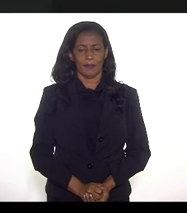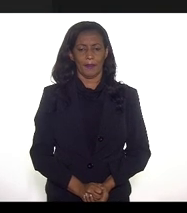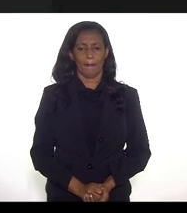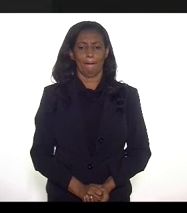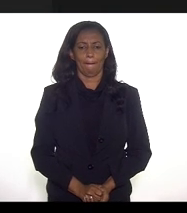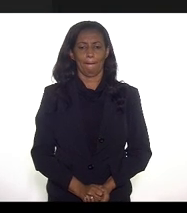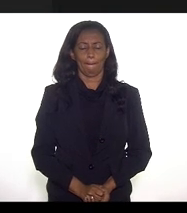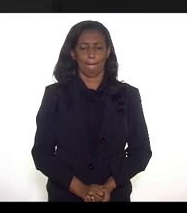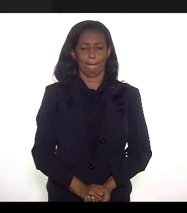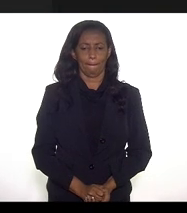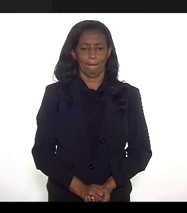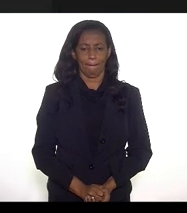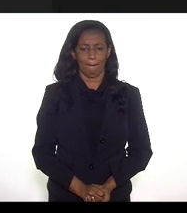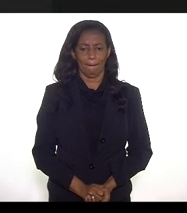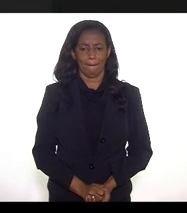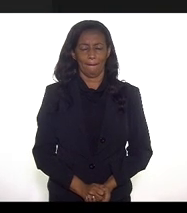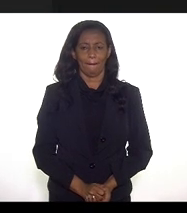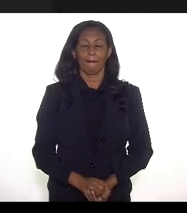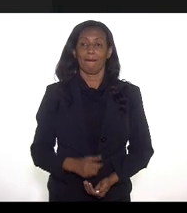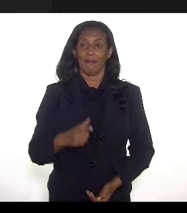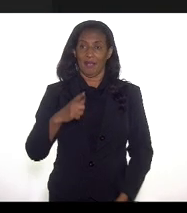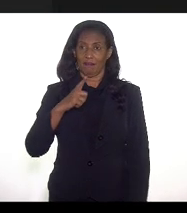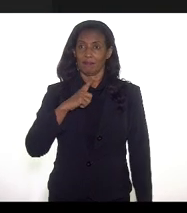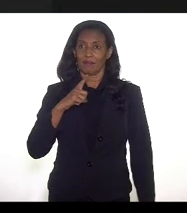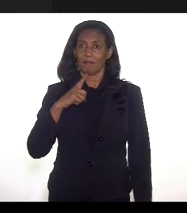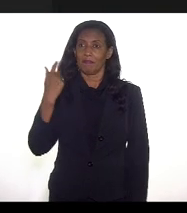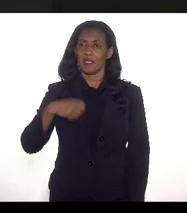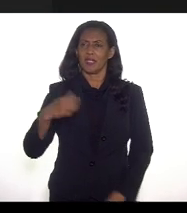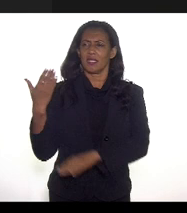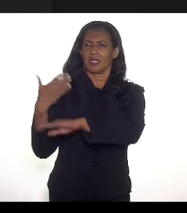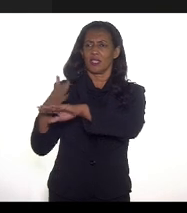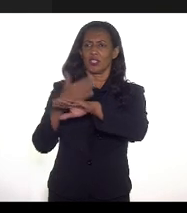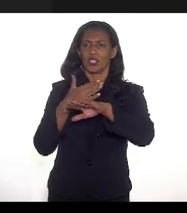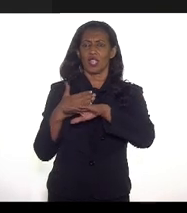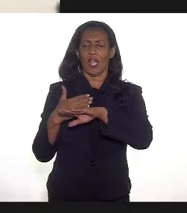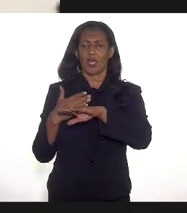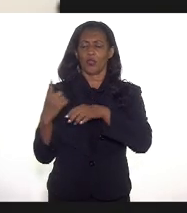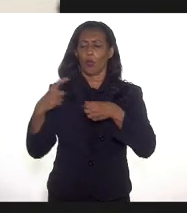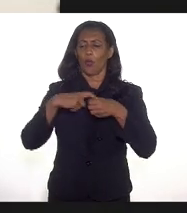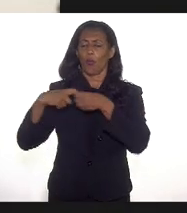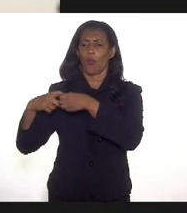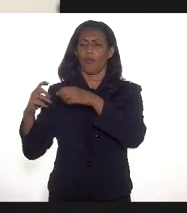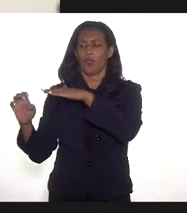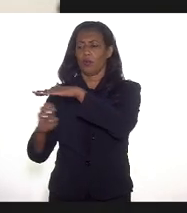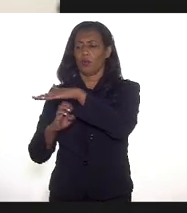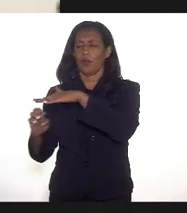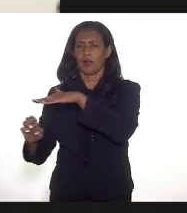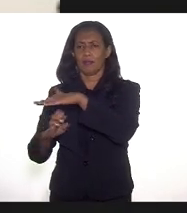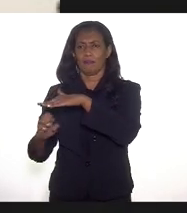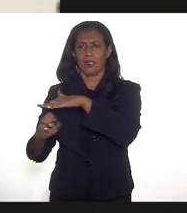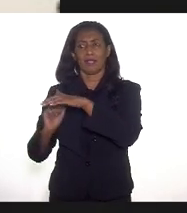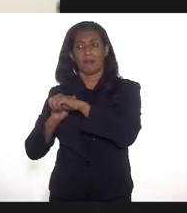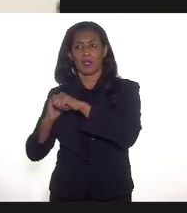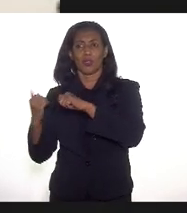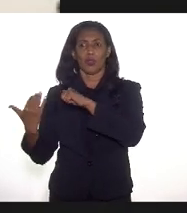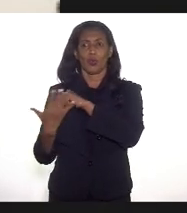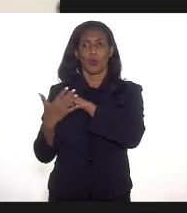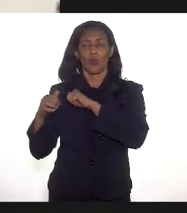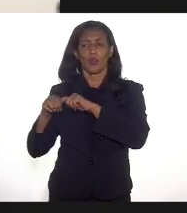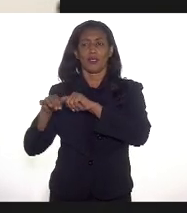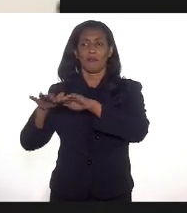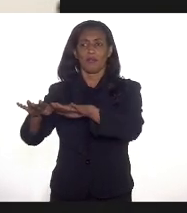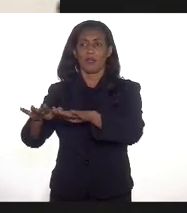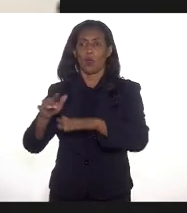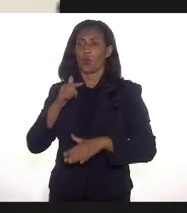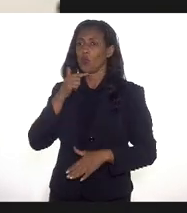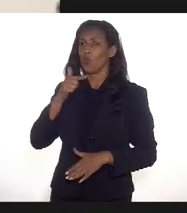Pantucas, não. É o caso do ISERJ. É que pequenas empresas, justamente as mais hábeis nesse período de pandemia. É, com isso, os alunos não